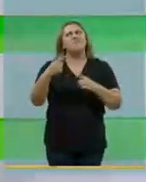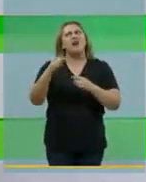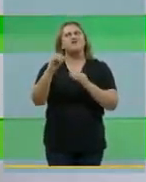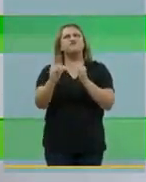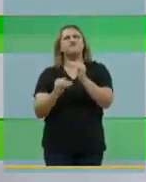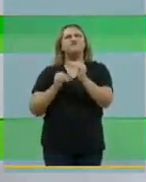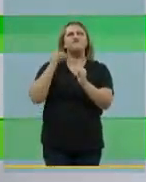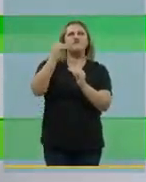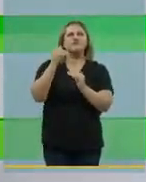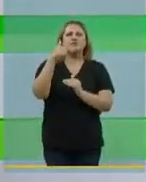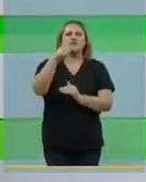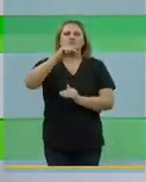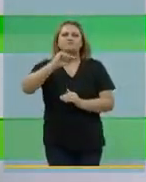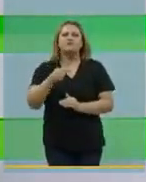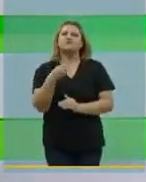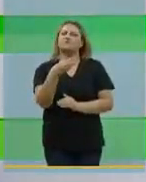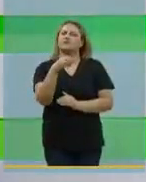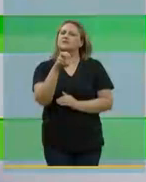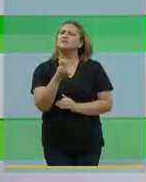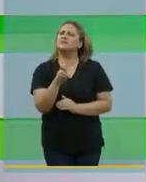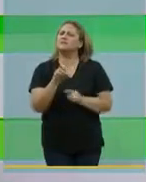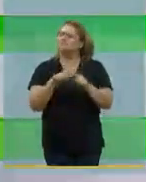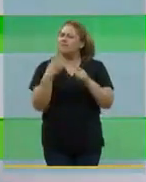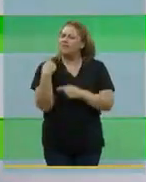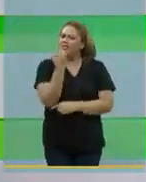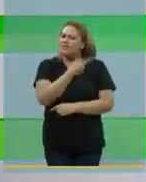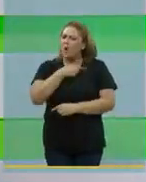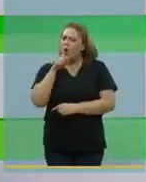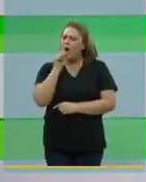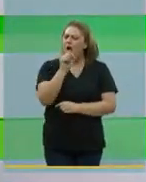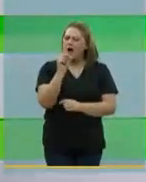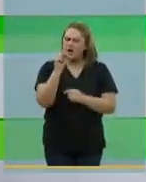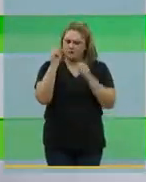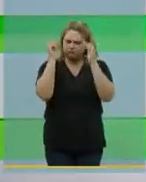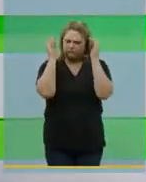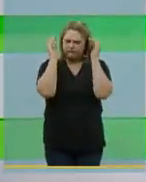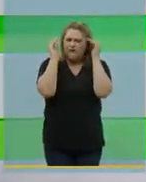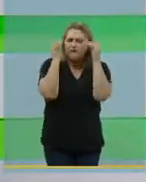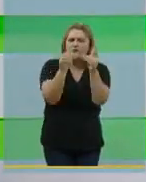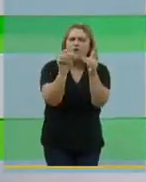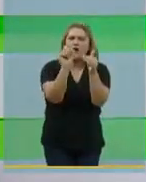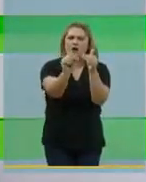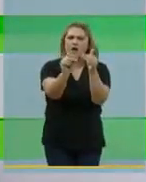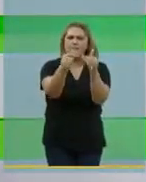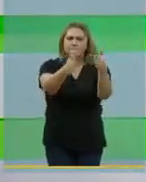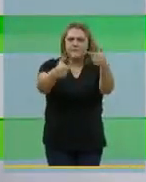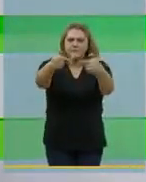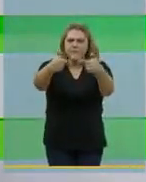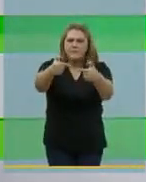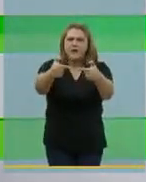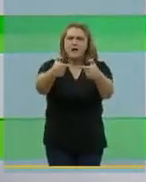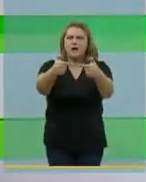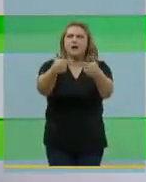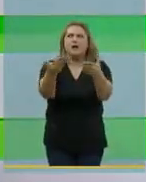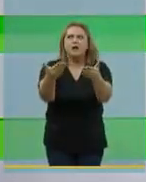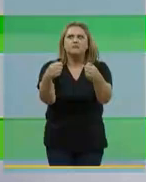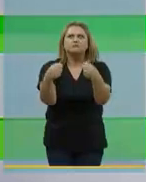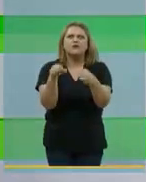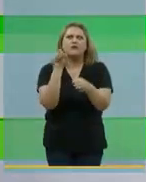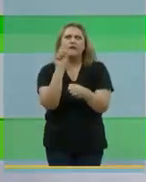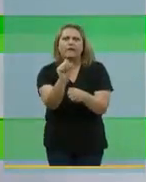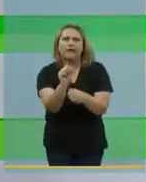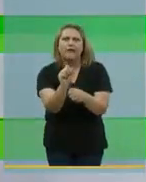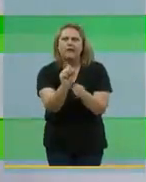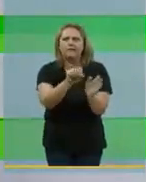nós temos que antecipar em instalar armamento pesado não pode chegar às mãos erradas as mãos dos